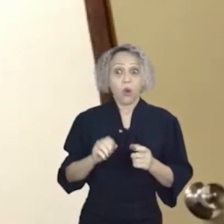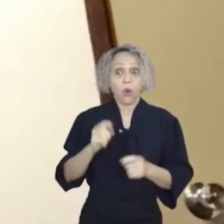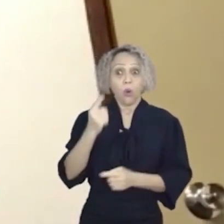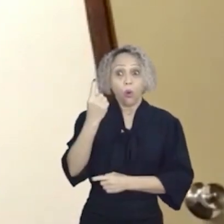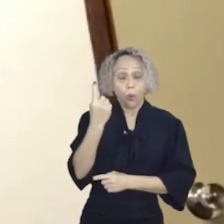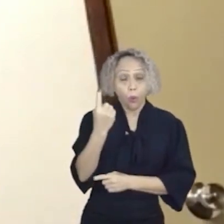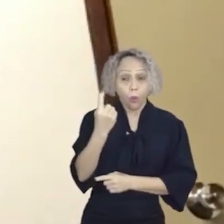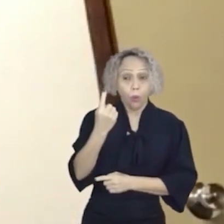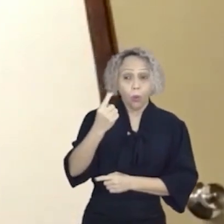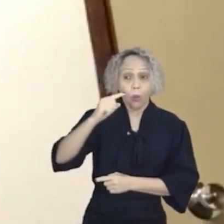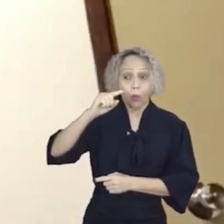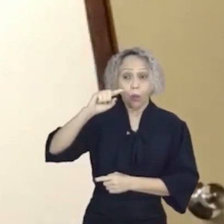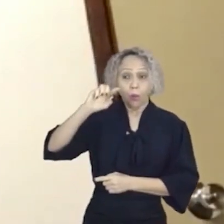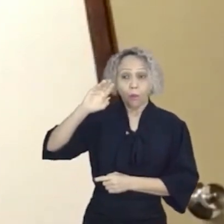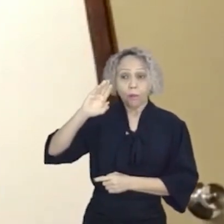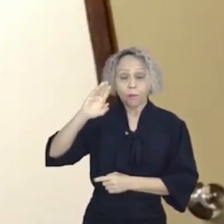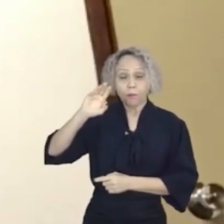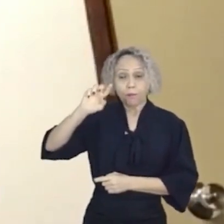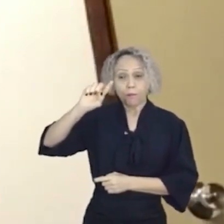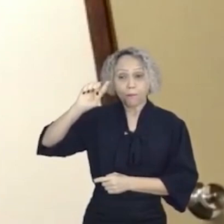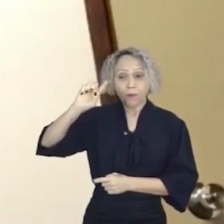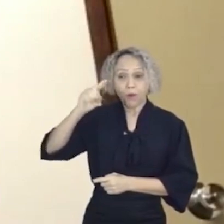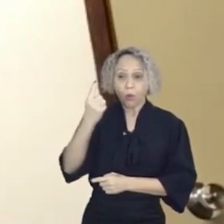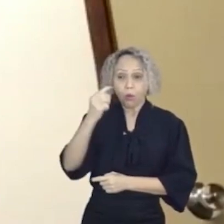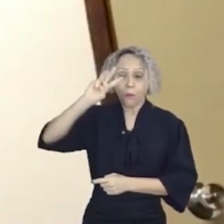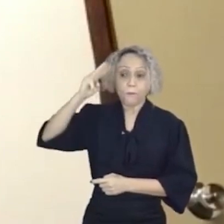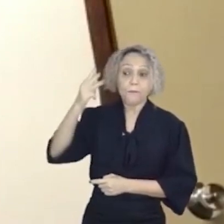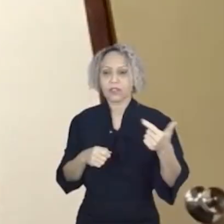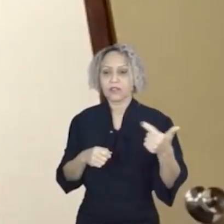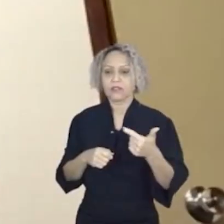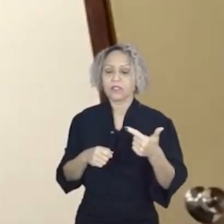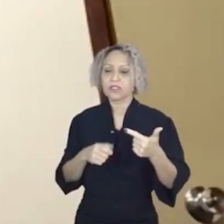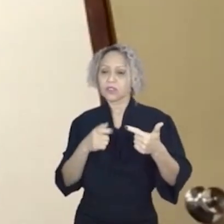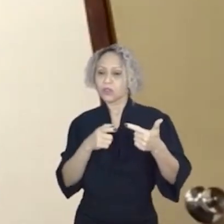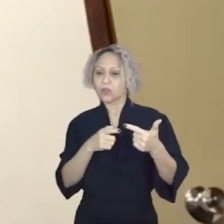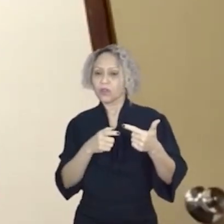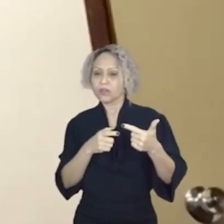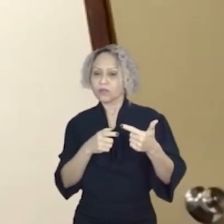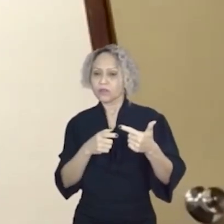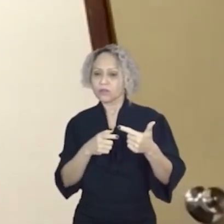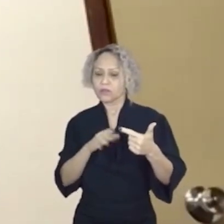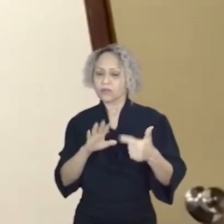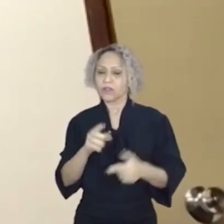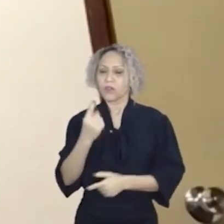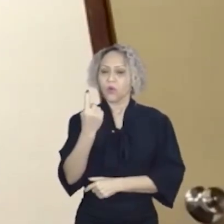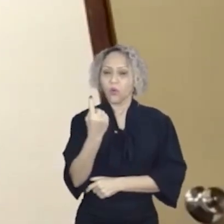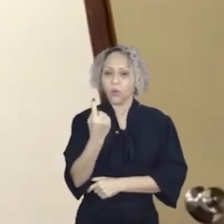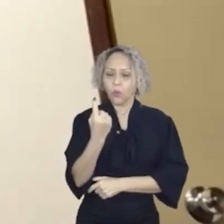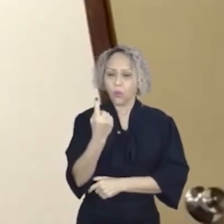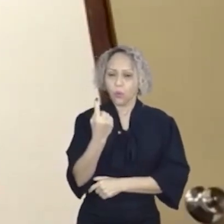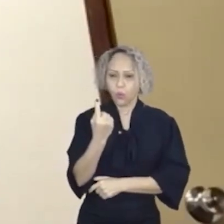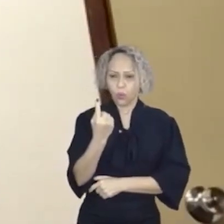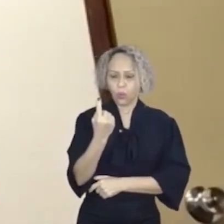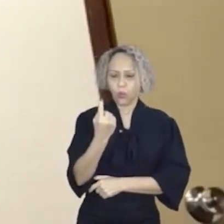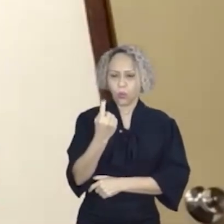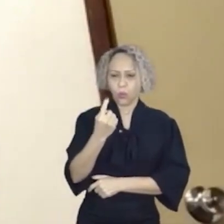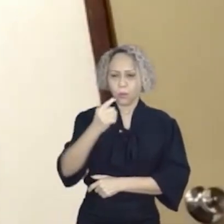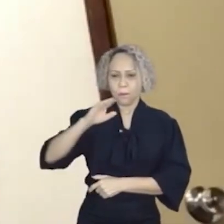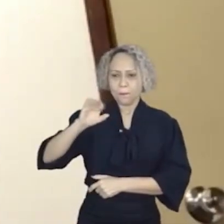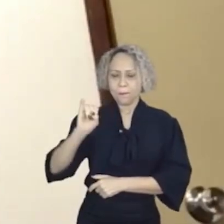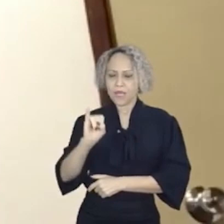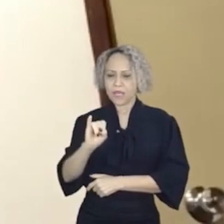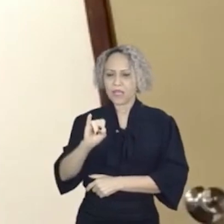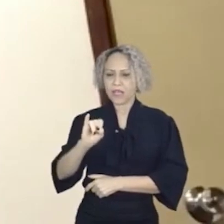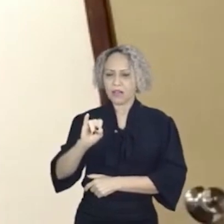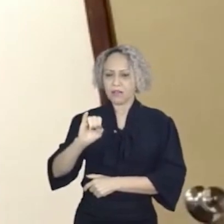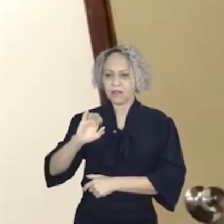Desde 2021, ela não paga nenhuma multa. Eles cometem